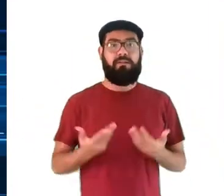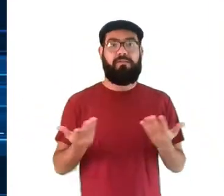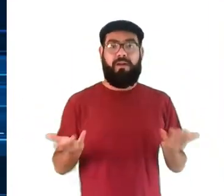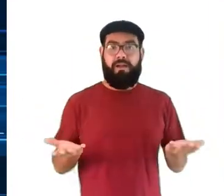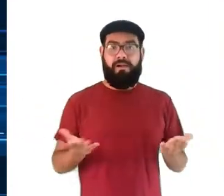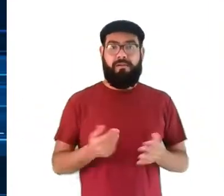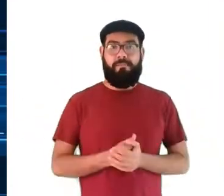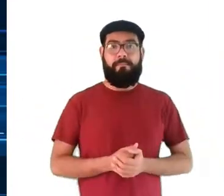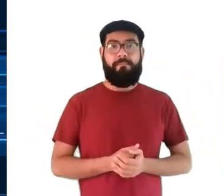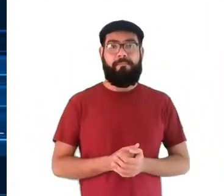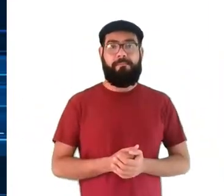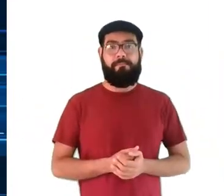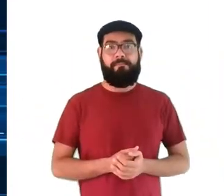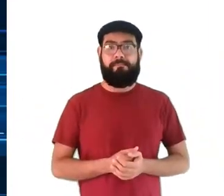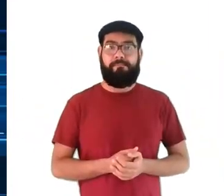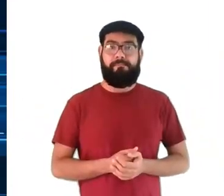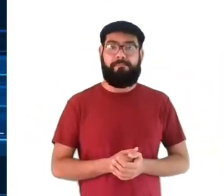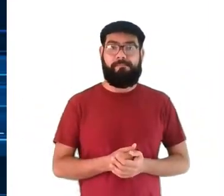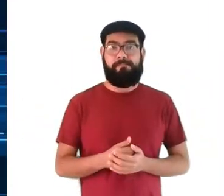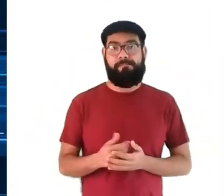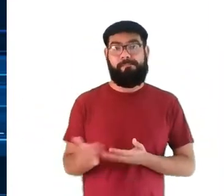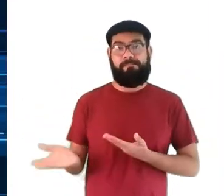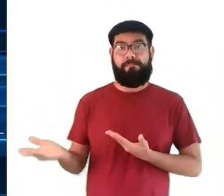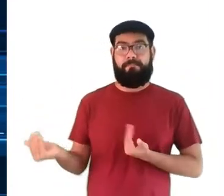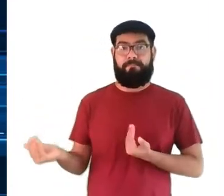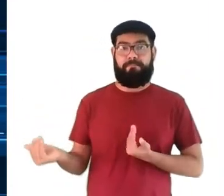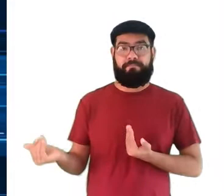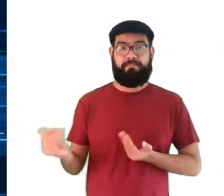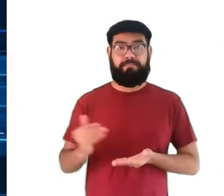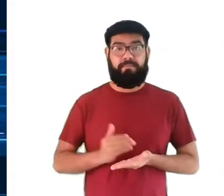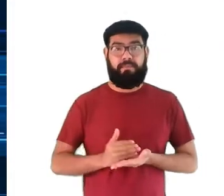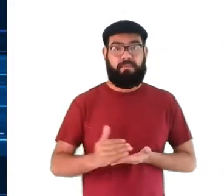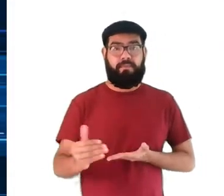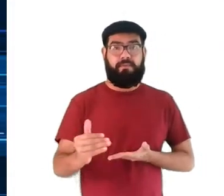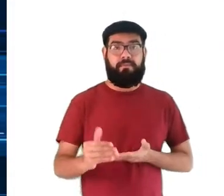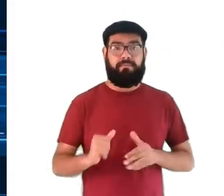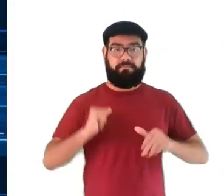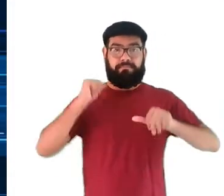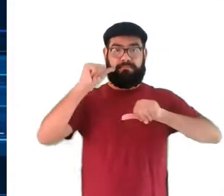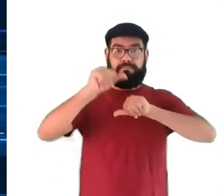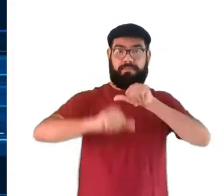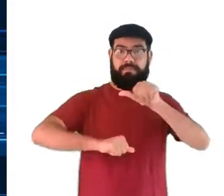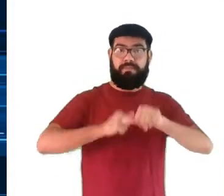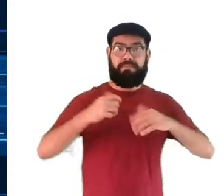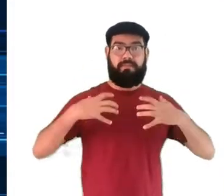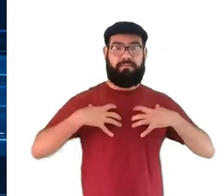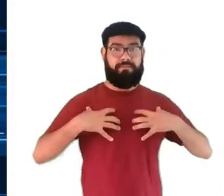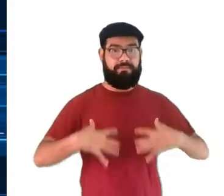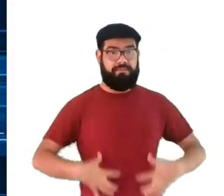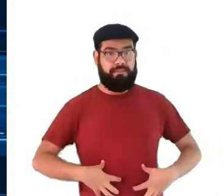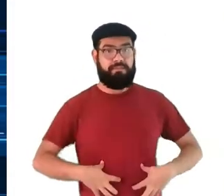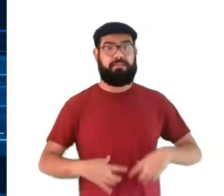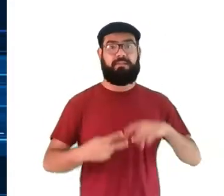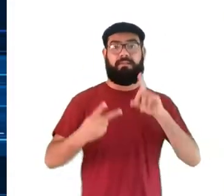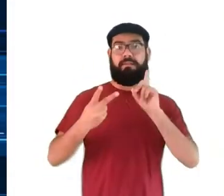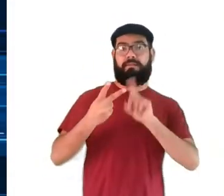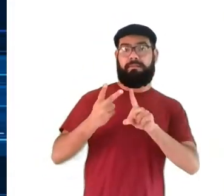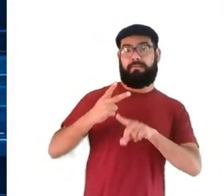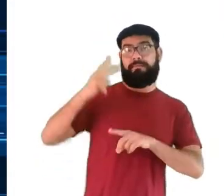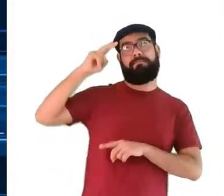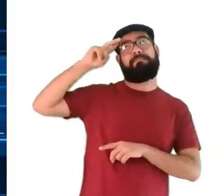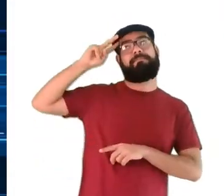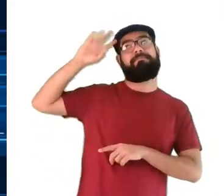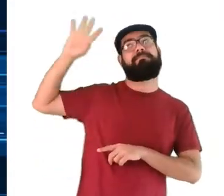então a adolescência ela passa por mudanças físicas, psicológicas,